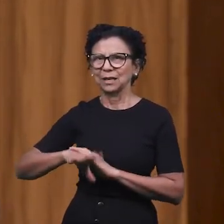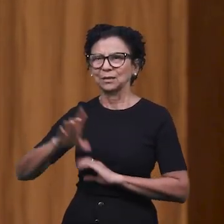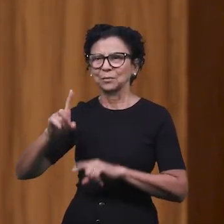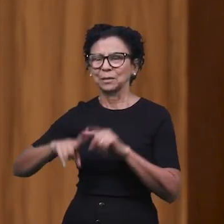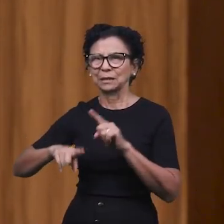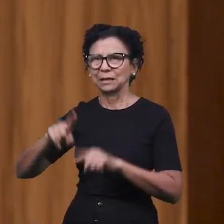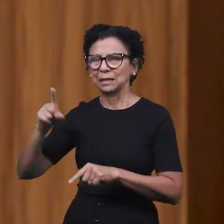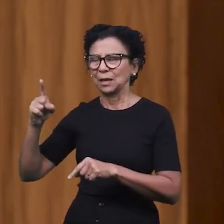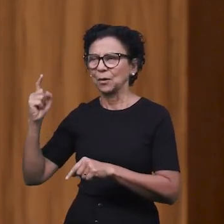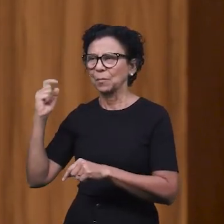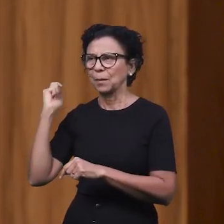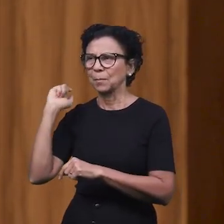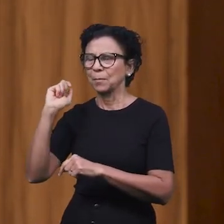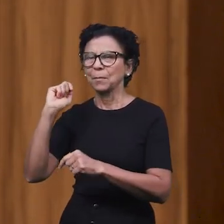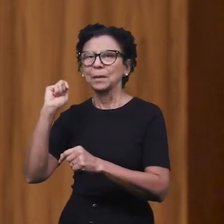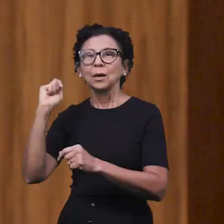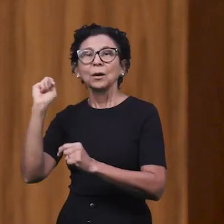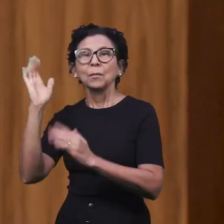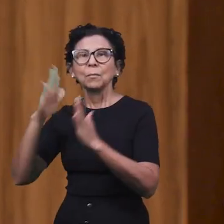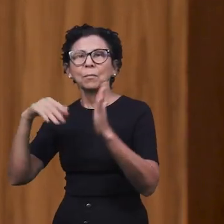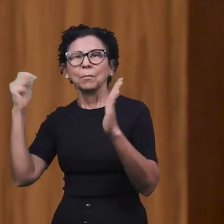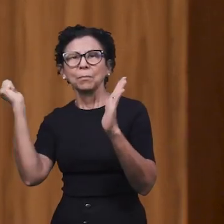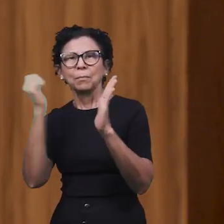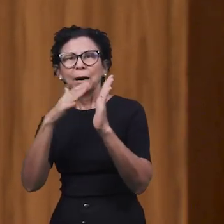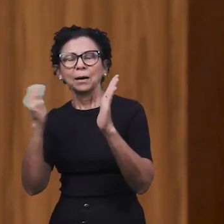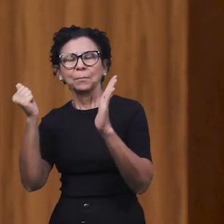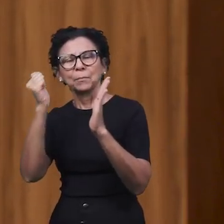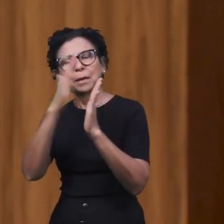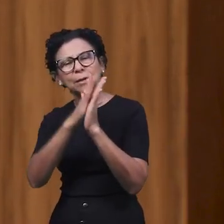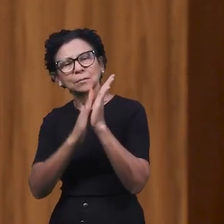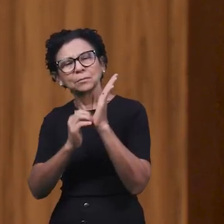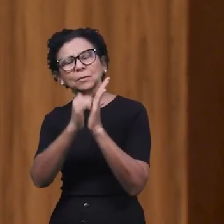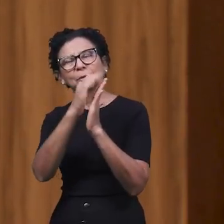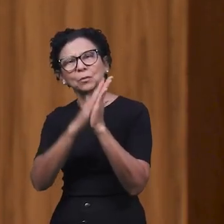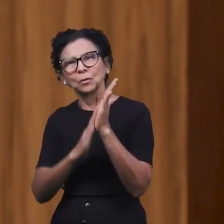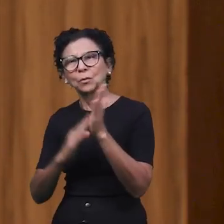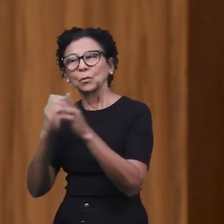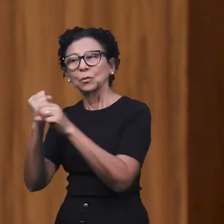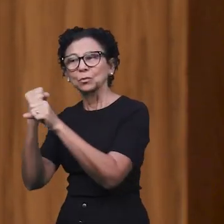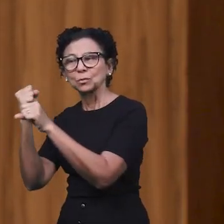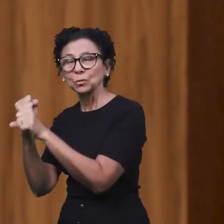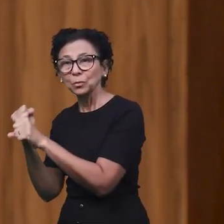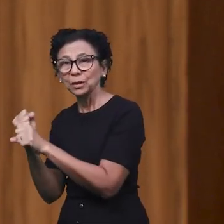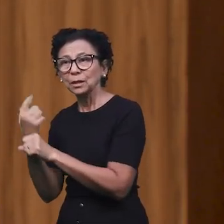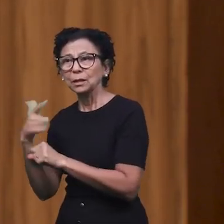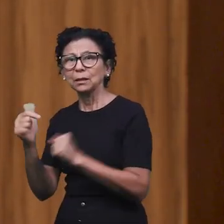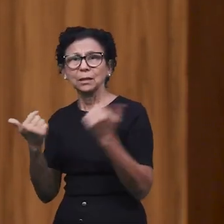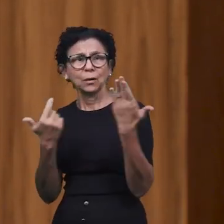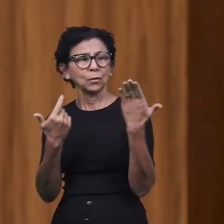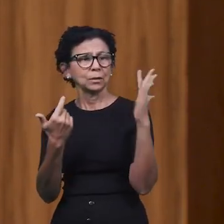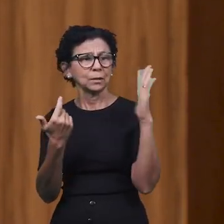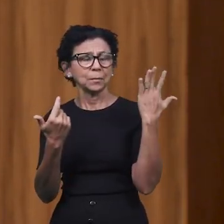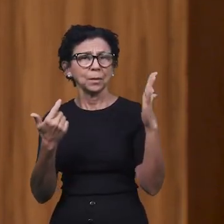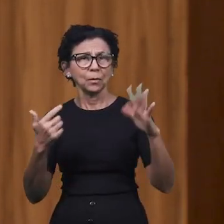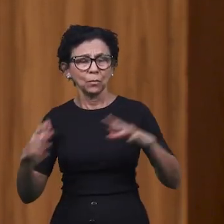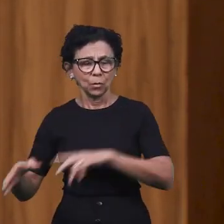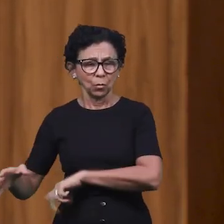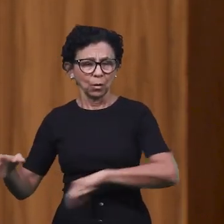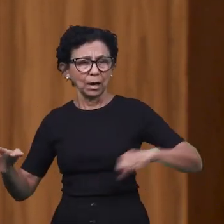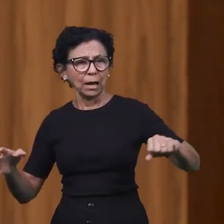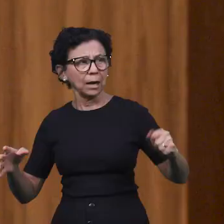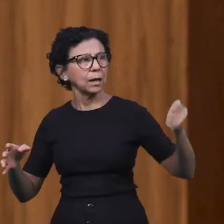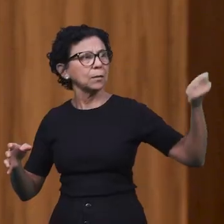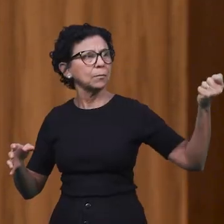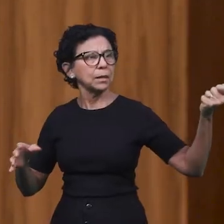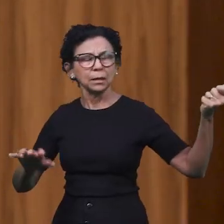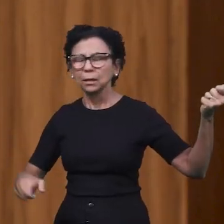daquela situação, Neemias precisou usar, podemos dizer assim, a criatividade, porque ele estava diante de 2 cenários.